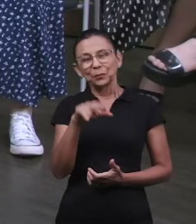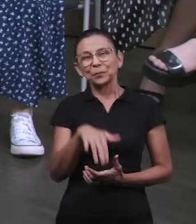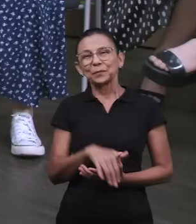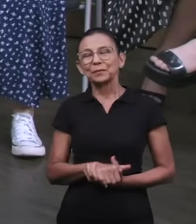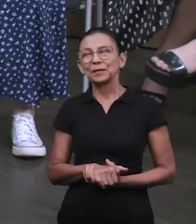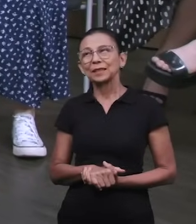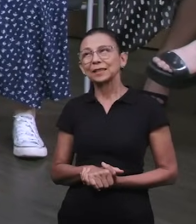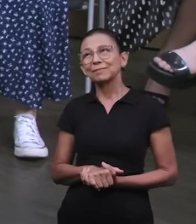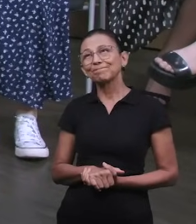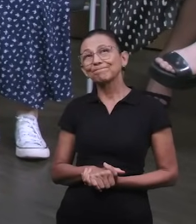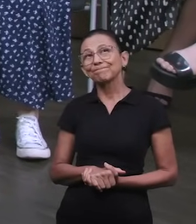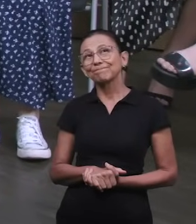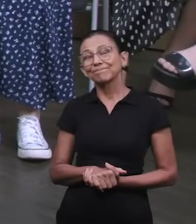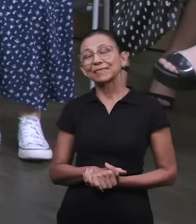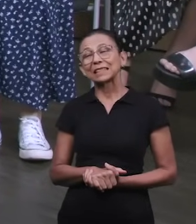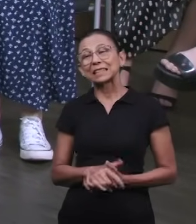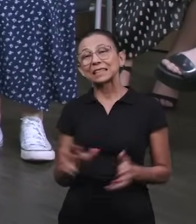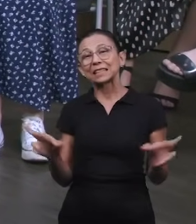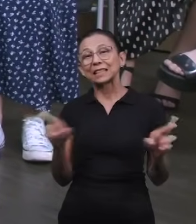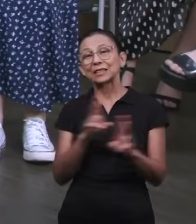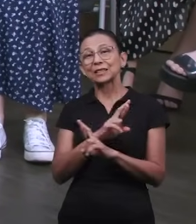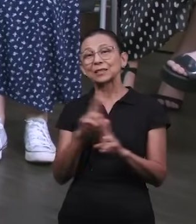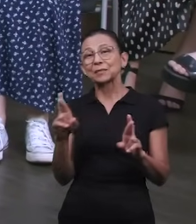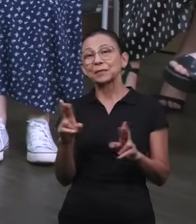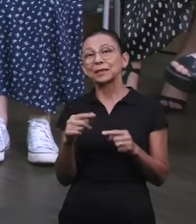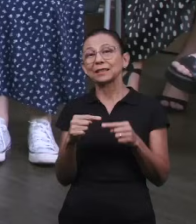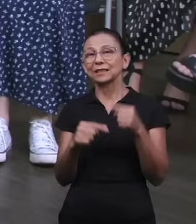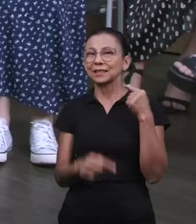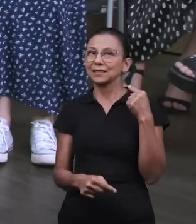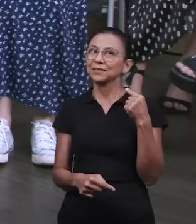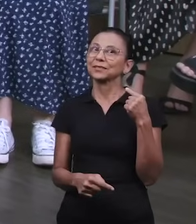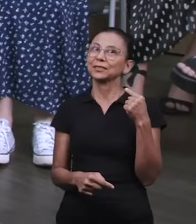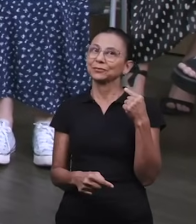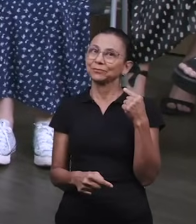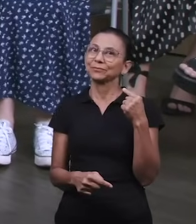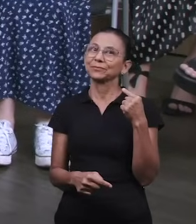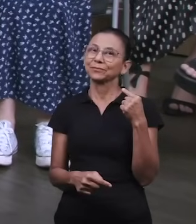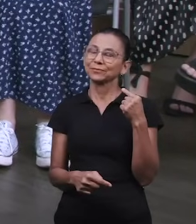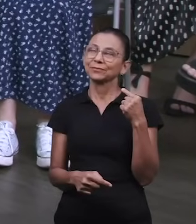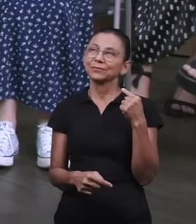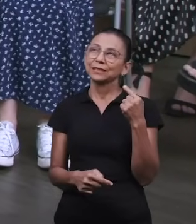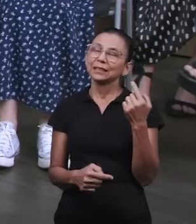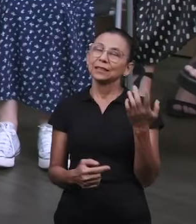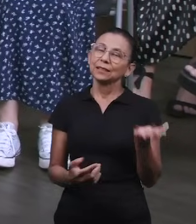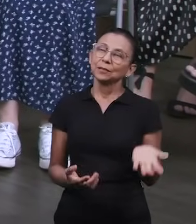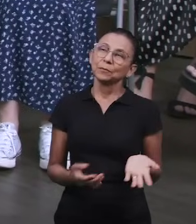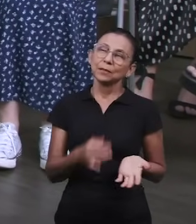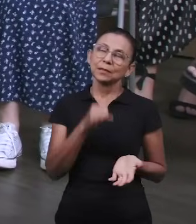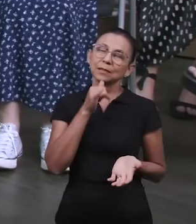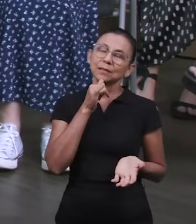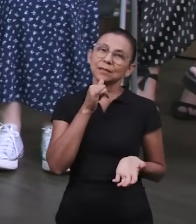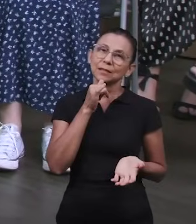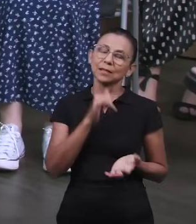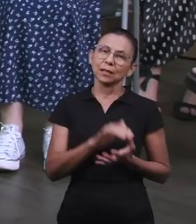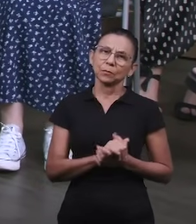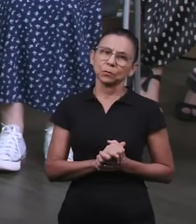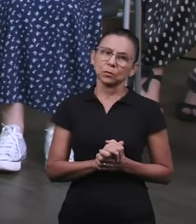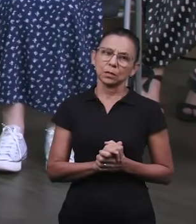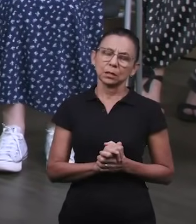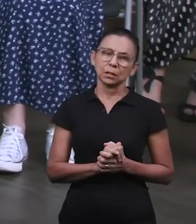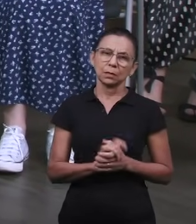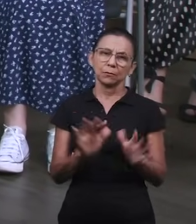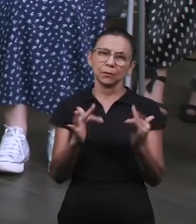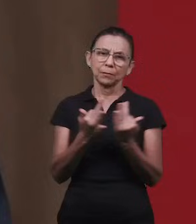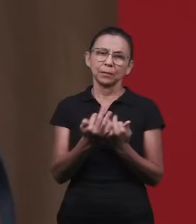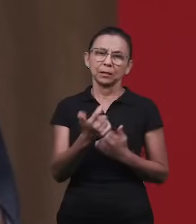O relacionamento assim não é fácil. Né? É sempre um desafio. Agora é o seguinte, quando é um lar, por exemplo, se ninguém é crente, ninguém é